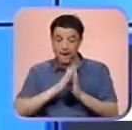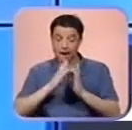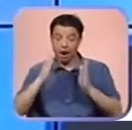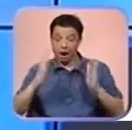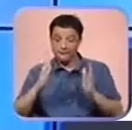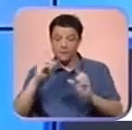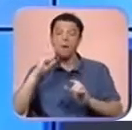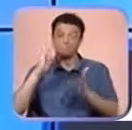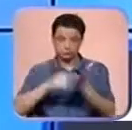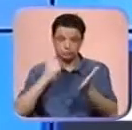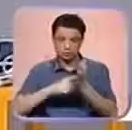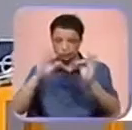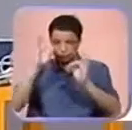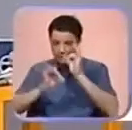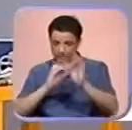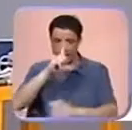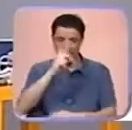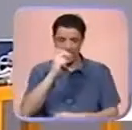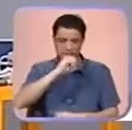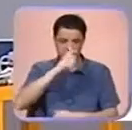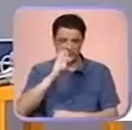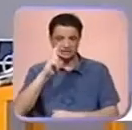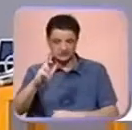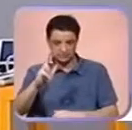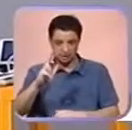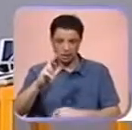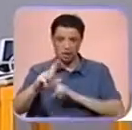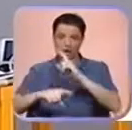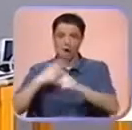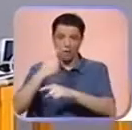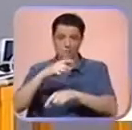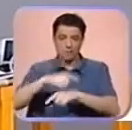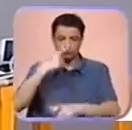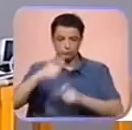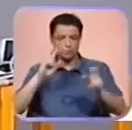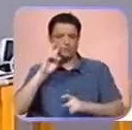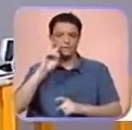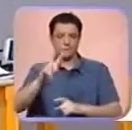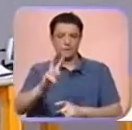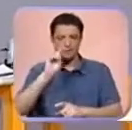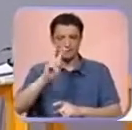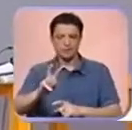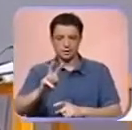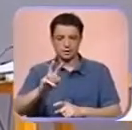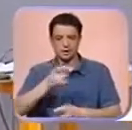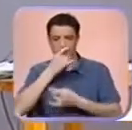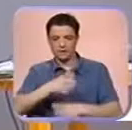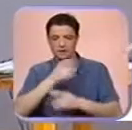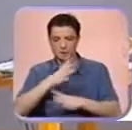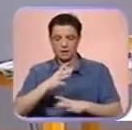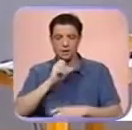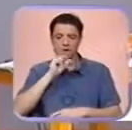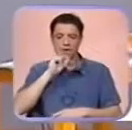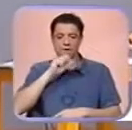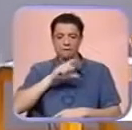precisar de fazer tratamentos com laser. Nas fases mais avançadas, e alguns doentes ainda veem bem e deixam avançar a doença exageradamente, podemos